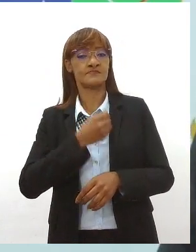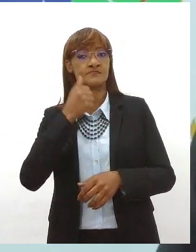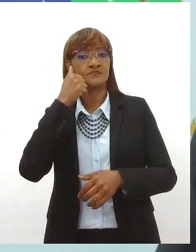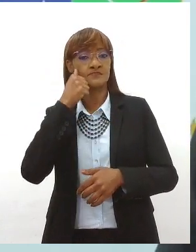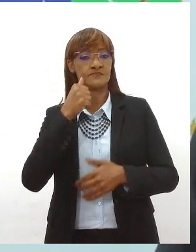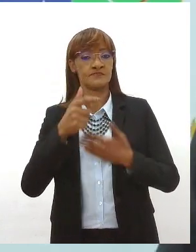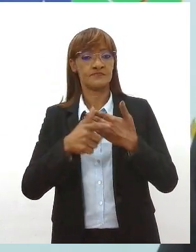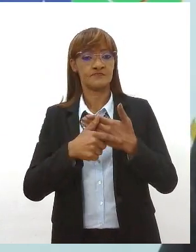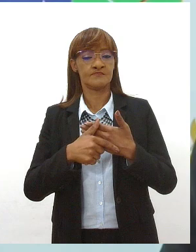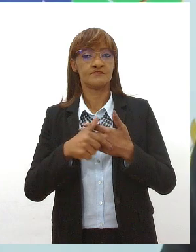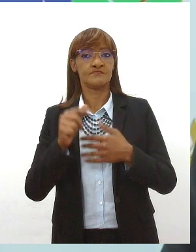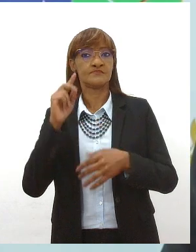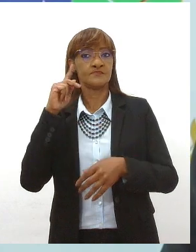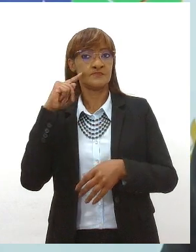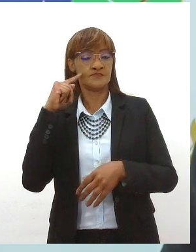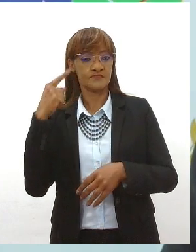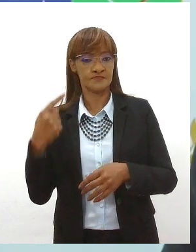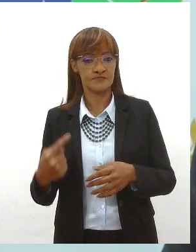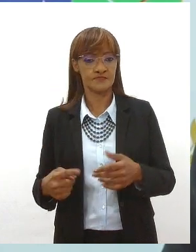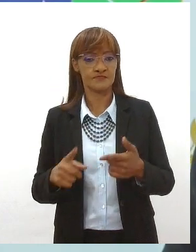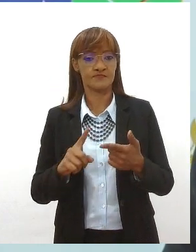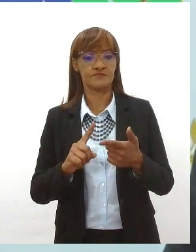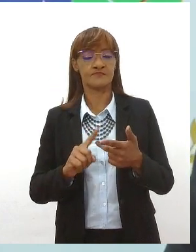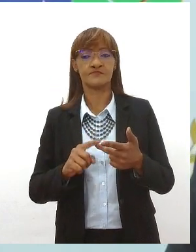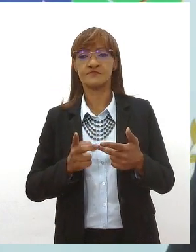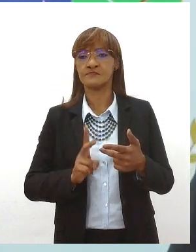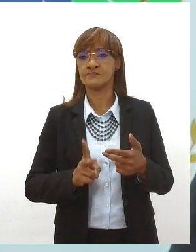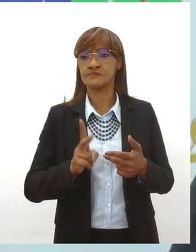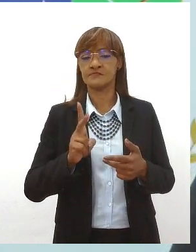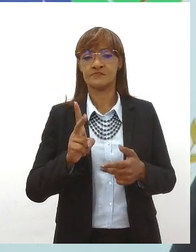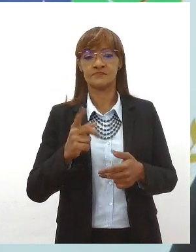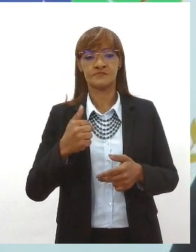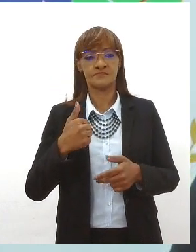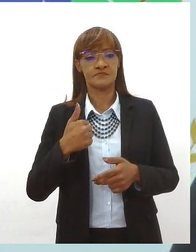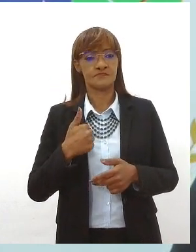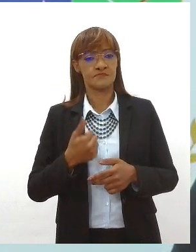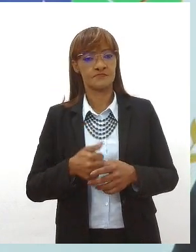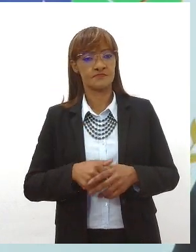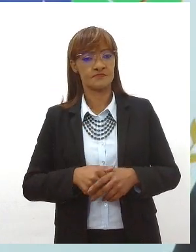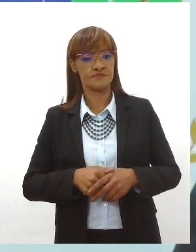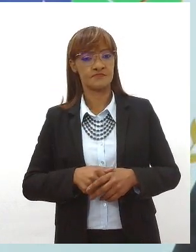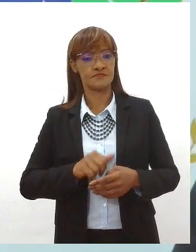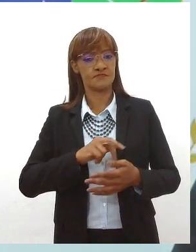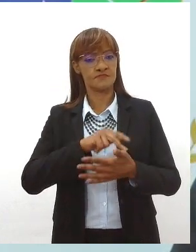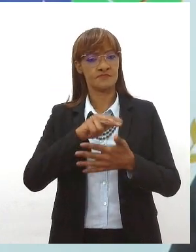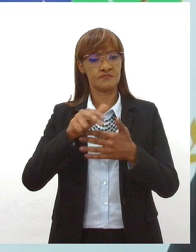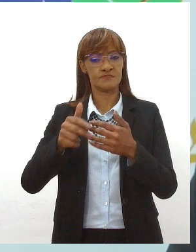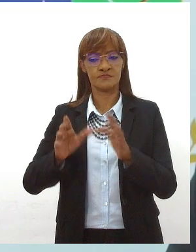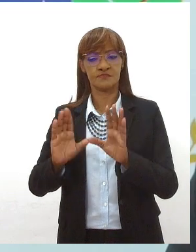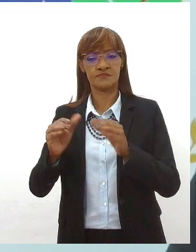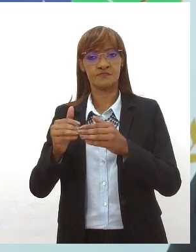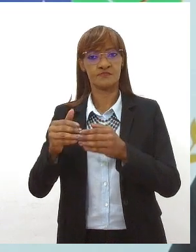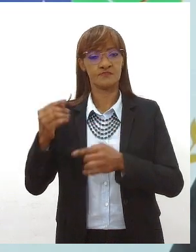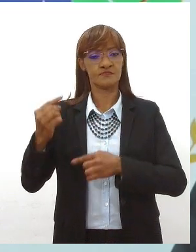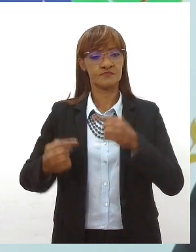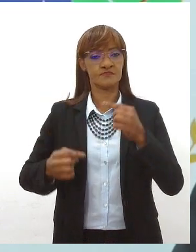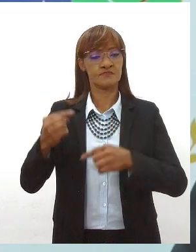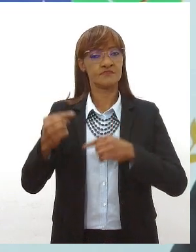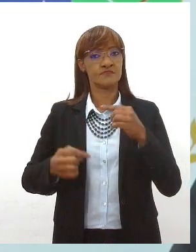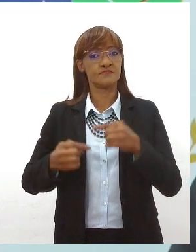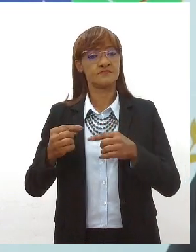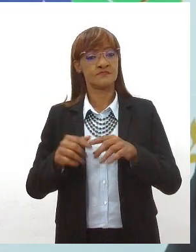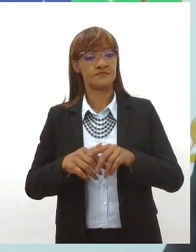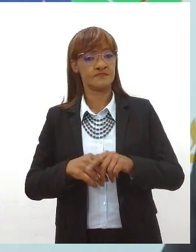como sempre estive à frente de vários grupos na política, nas decisões. E hoje estou aqui